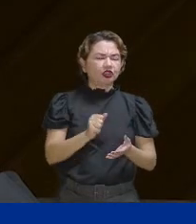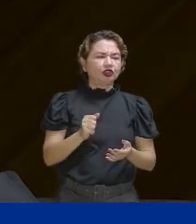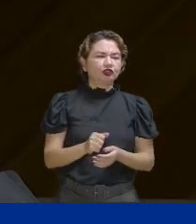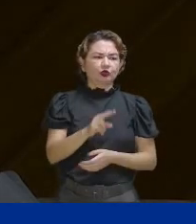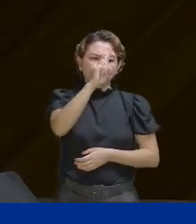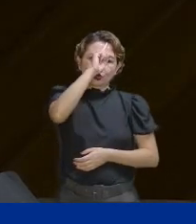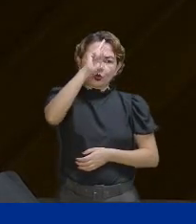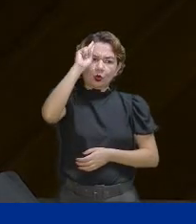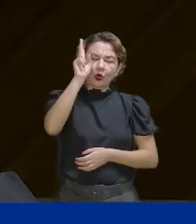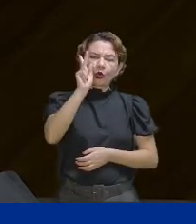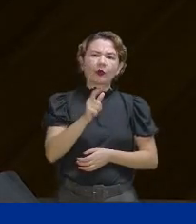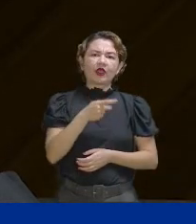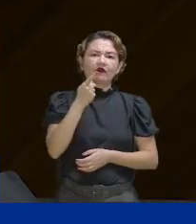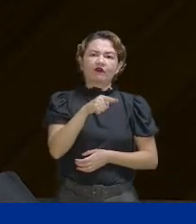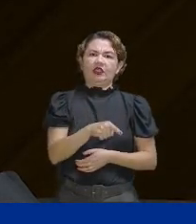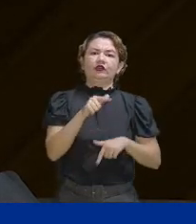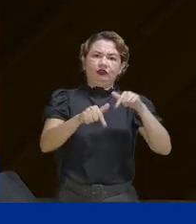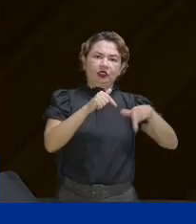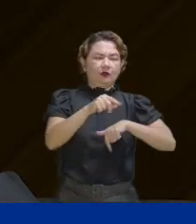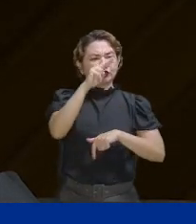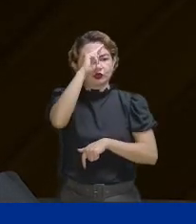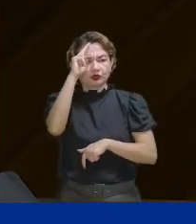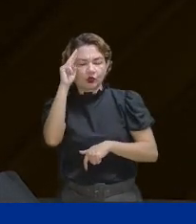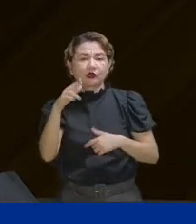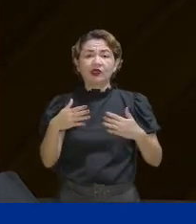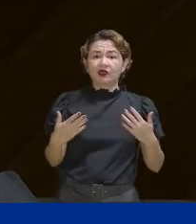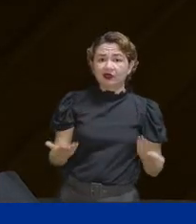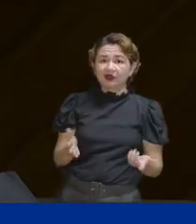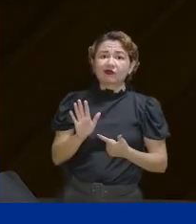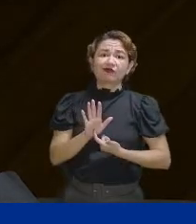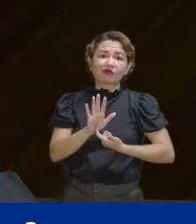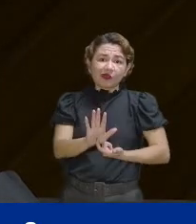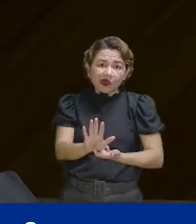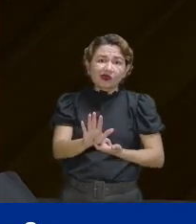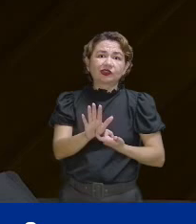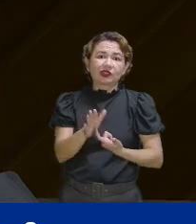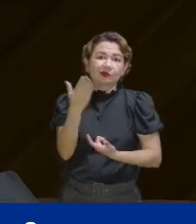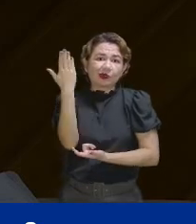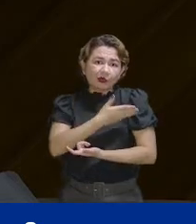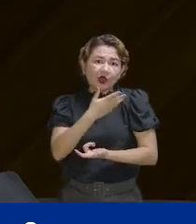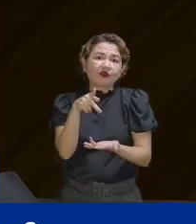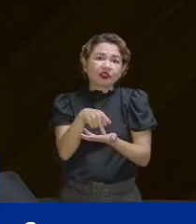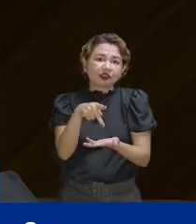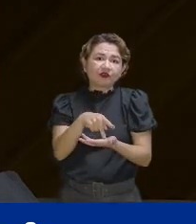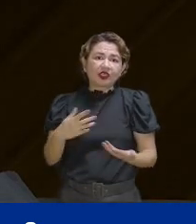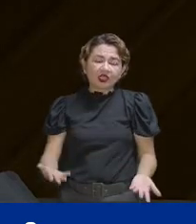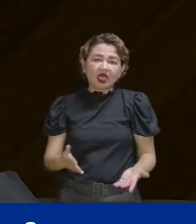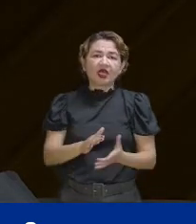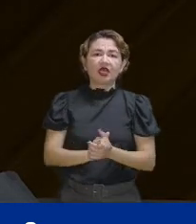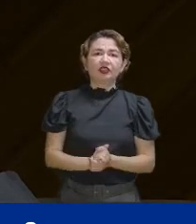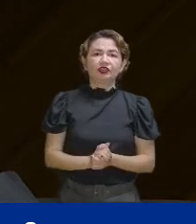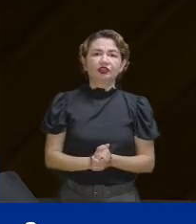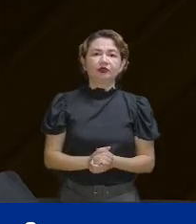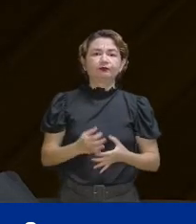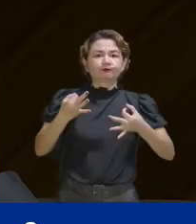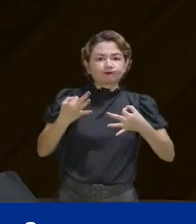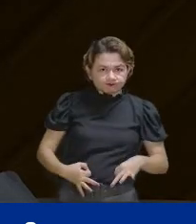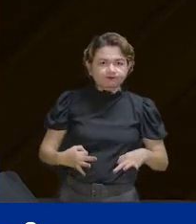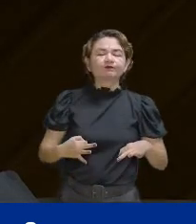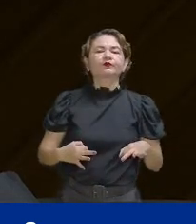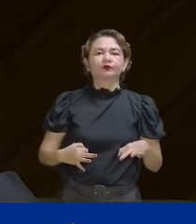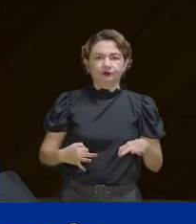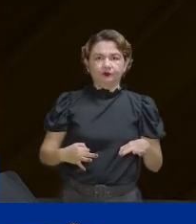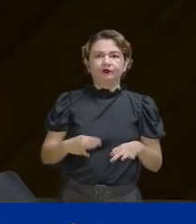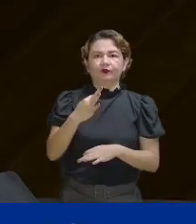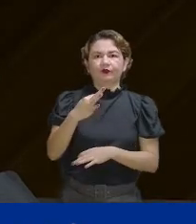fala que tu é Uber. Ou seja, o que você tem aqui é a demonstração, uma prova de fato contundente de